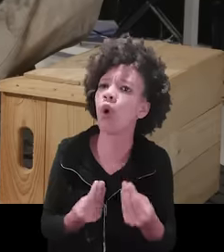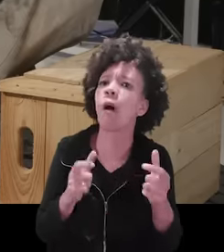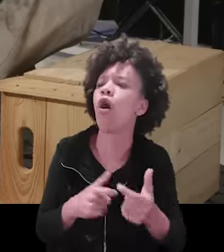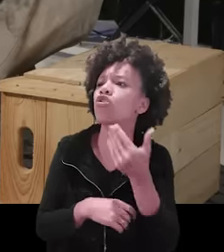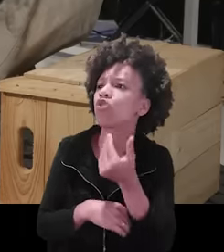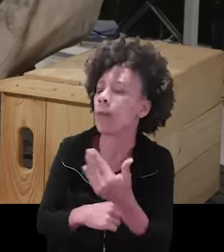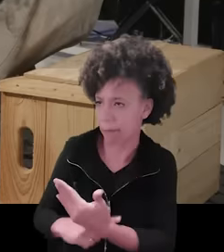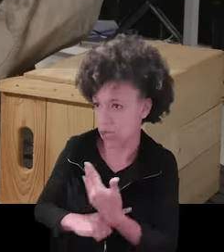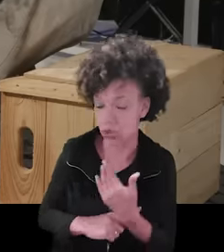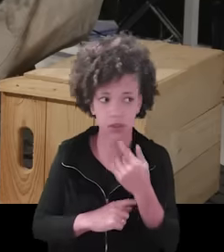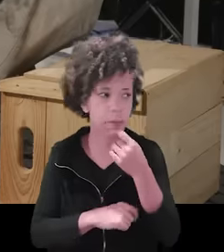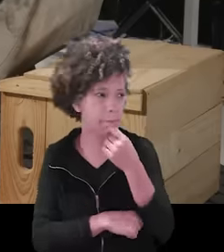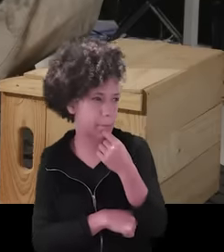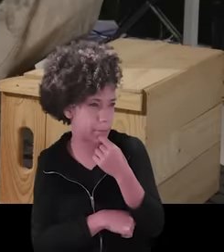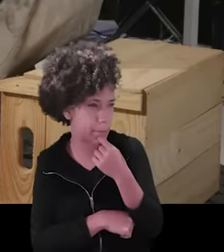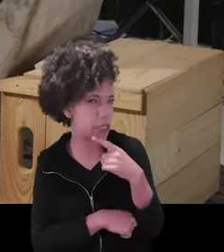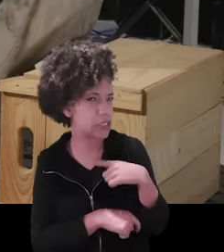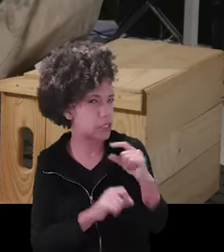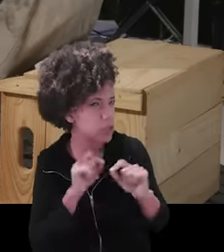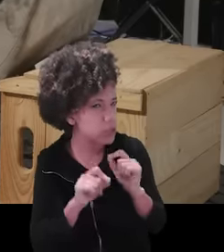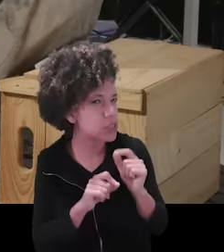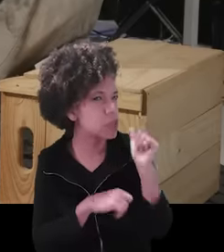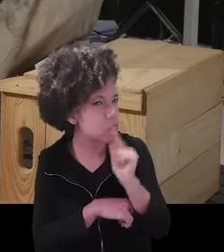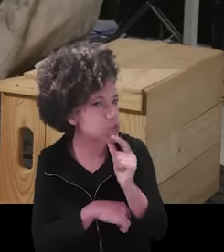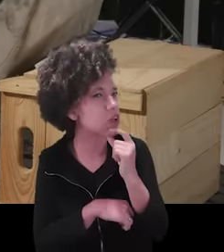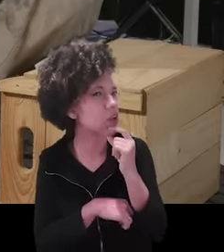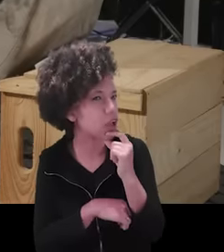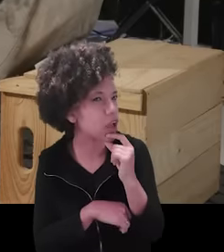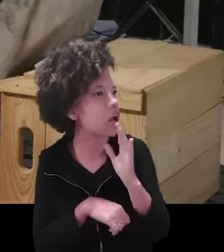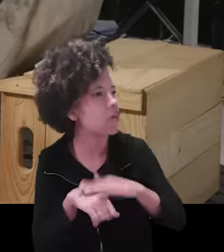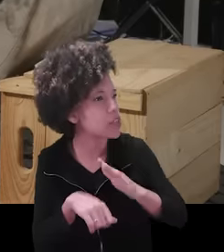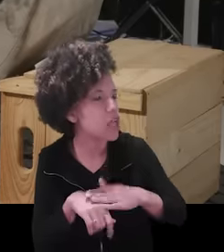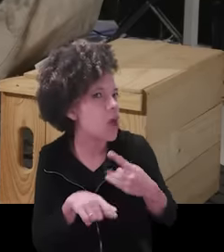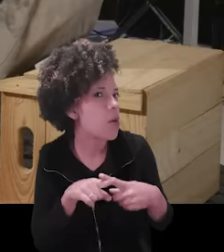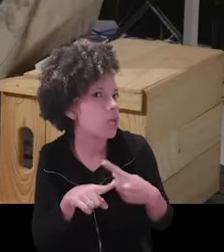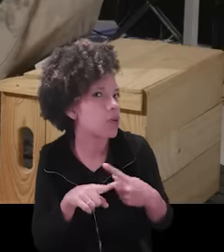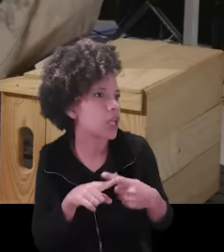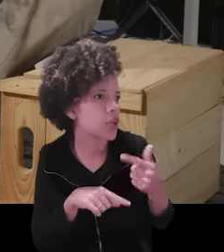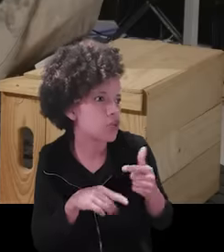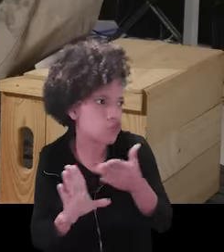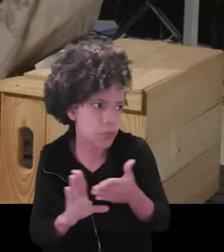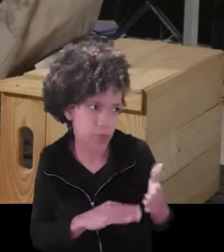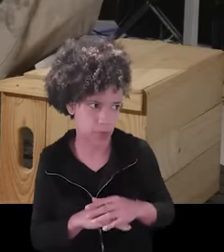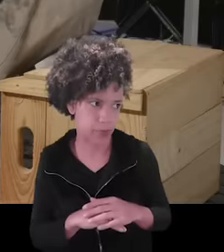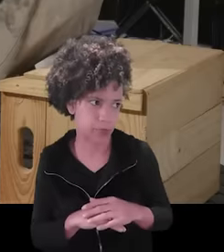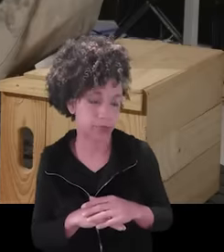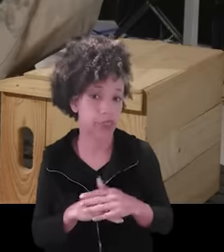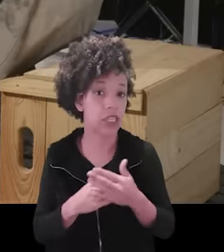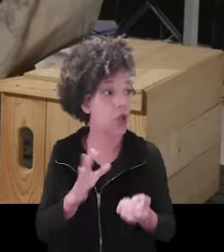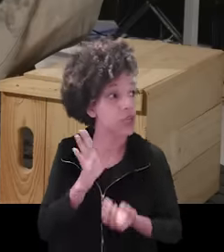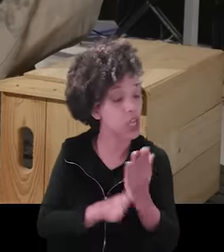comer me ajuda tal aí eu falei assim eu tenho um negócio aí que dá para a gente fazer porque não tinha na época